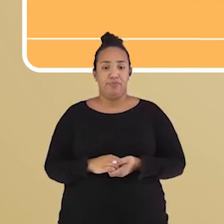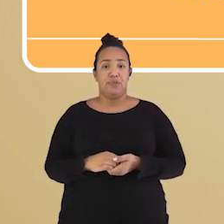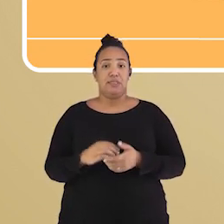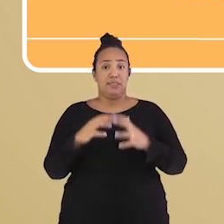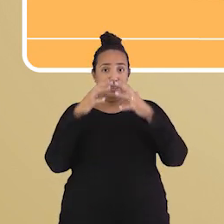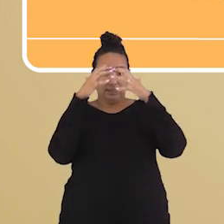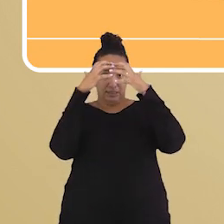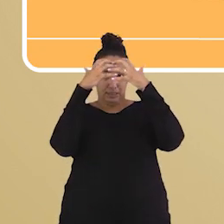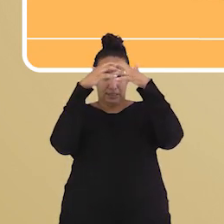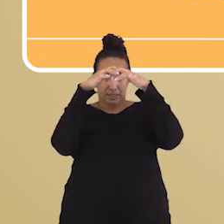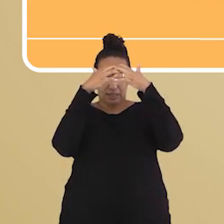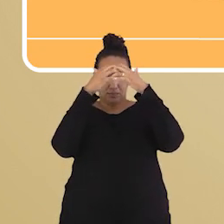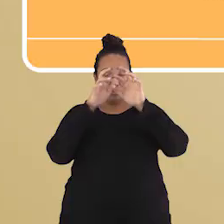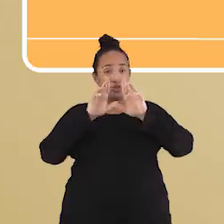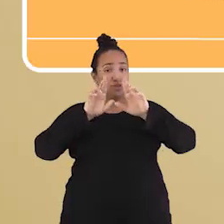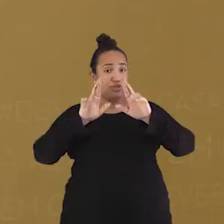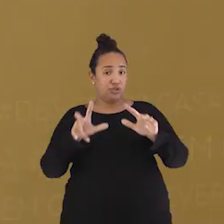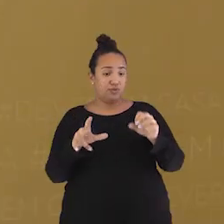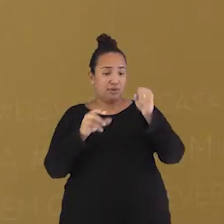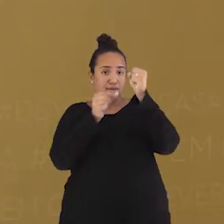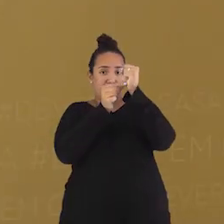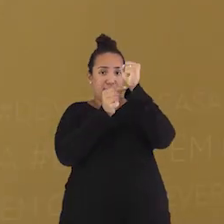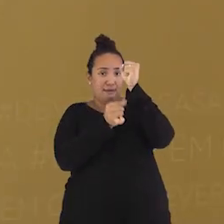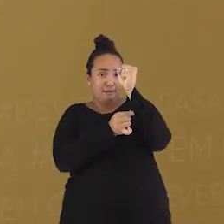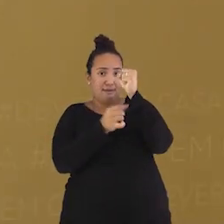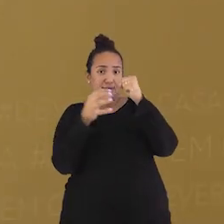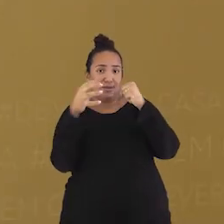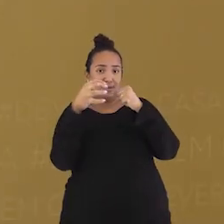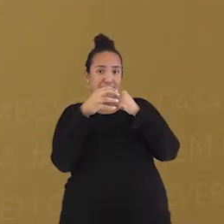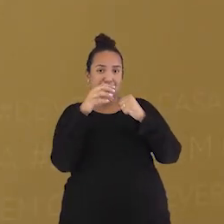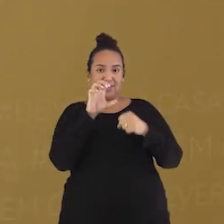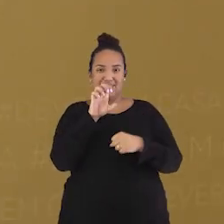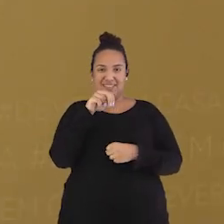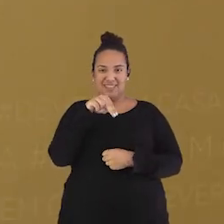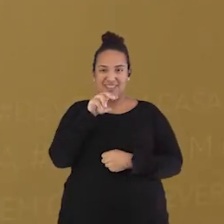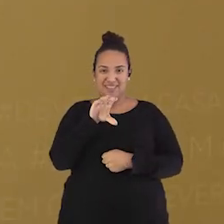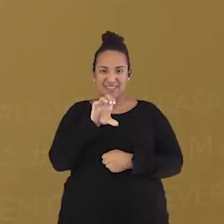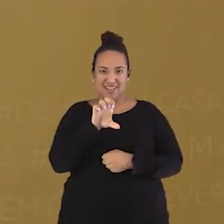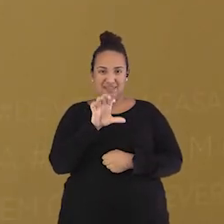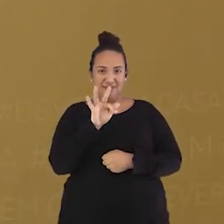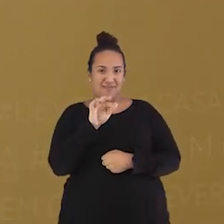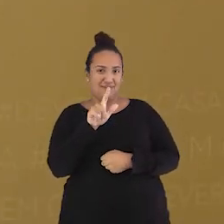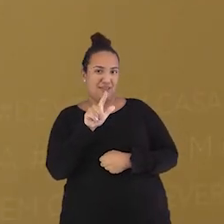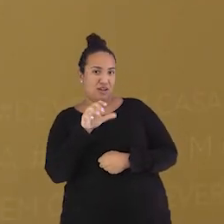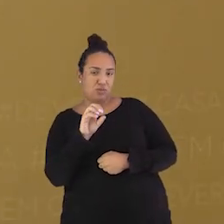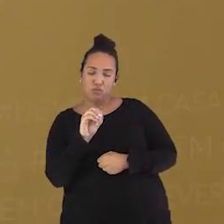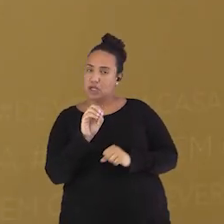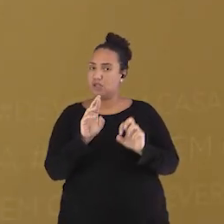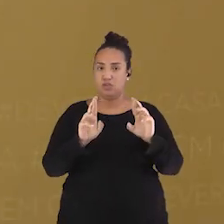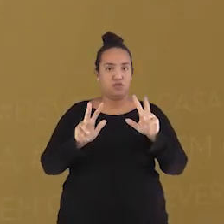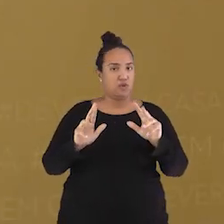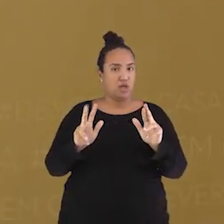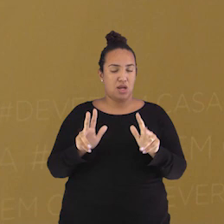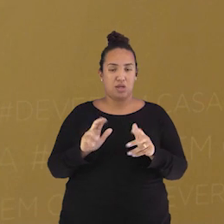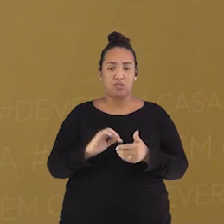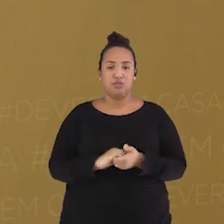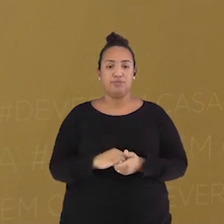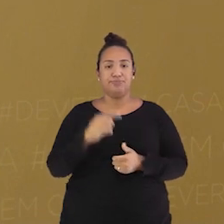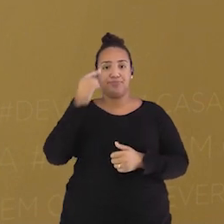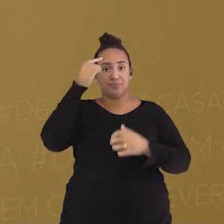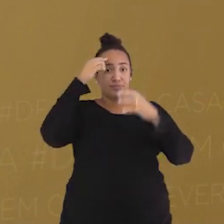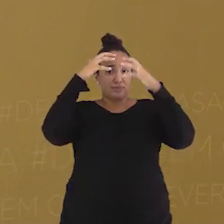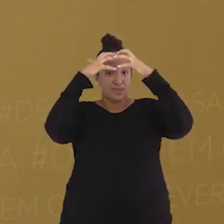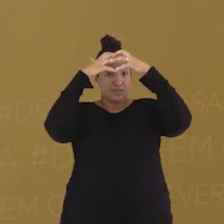o cérebro com o encéfalo. Muitas pessoas acham que significa a mesma coisa, mas o cérebro